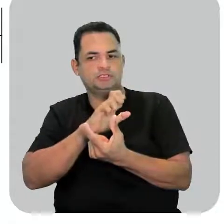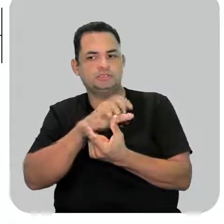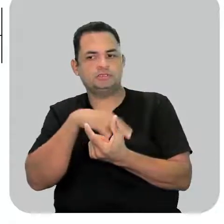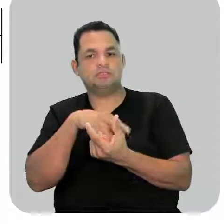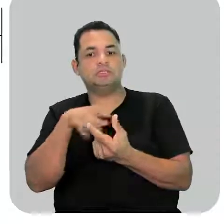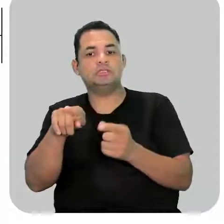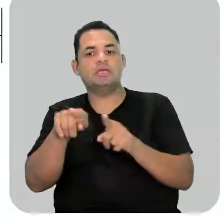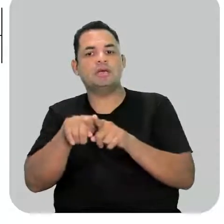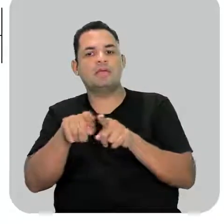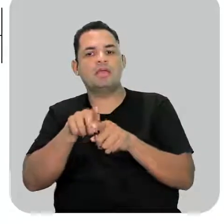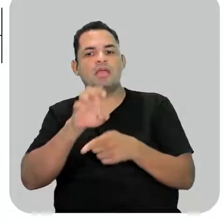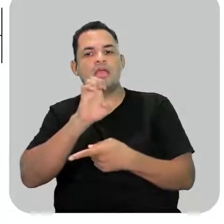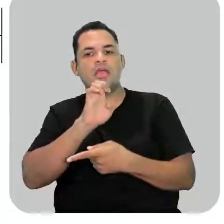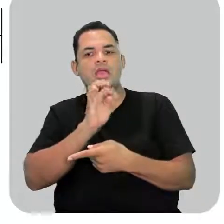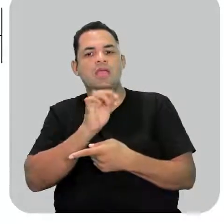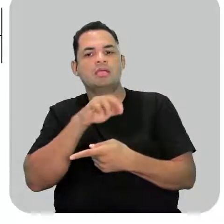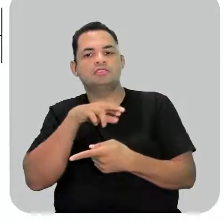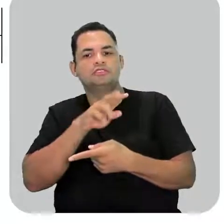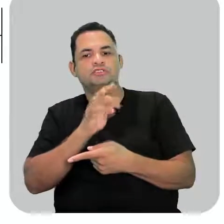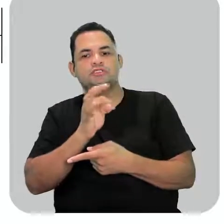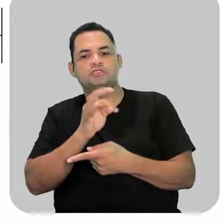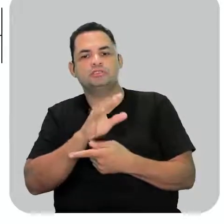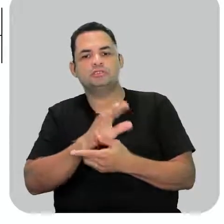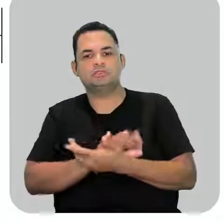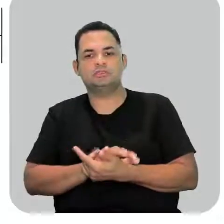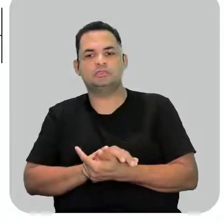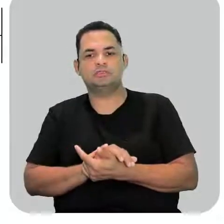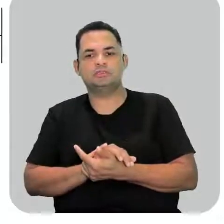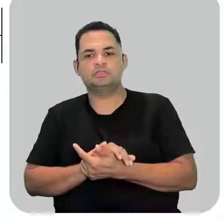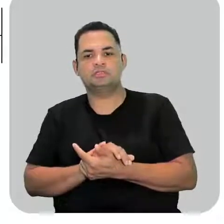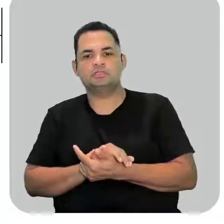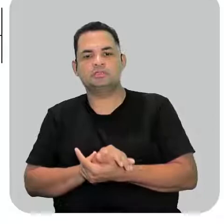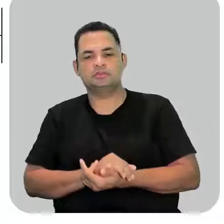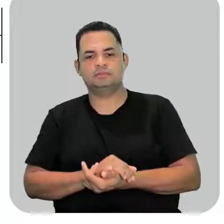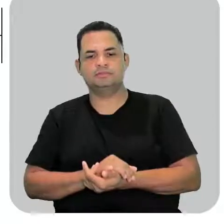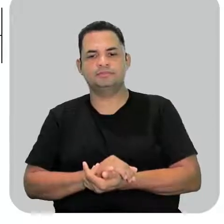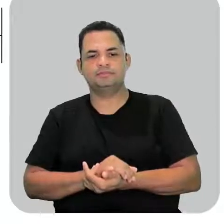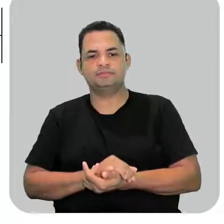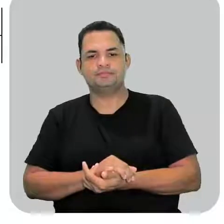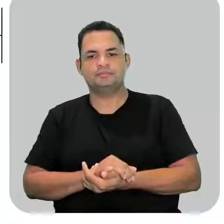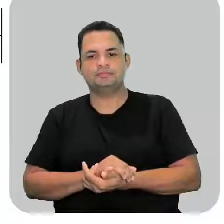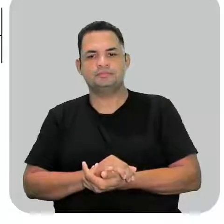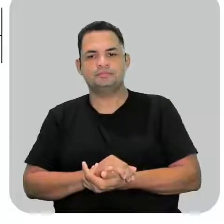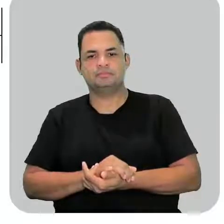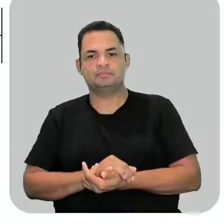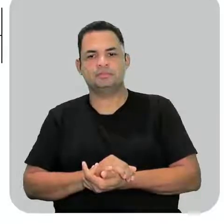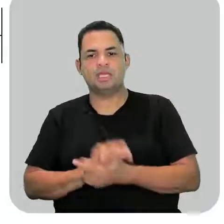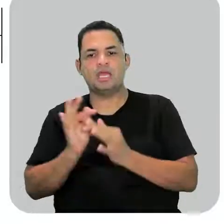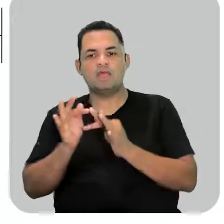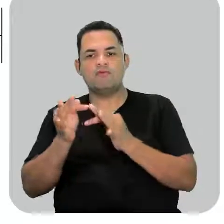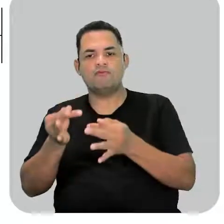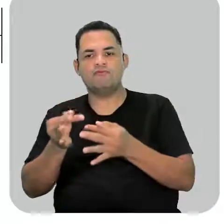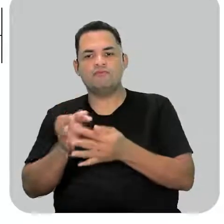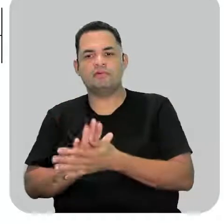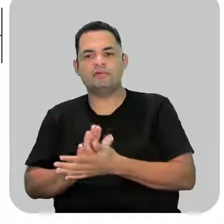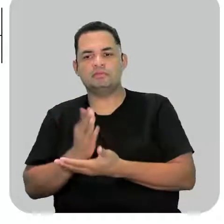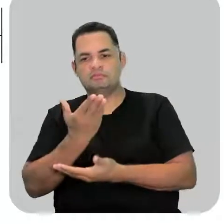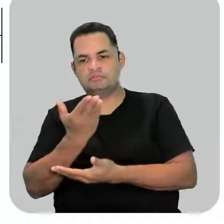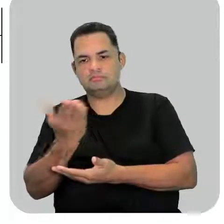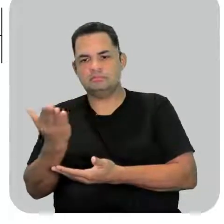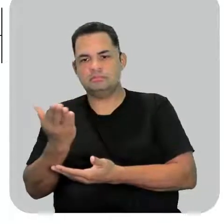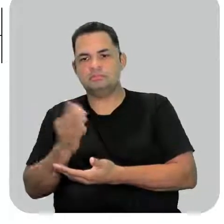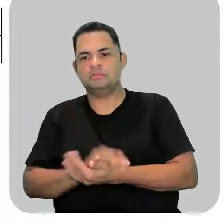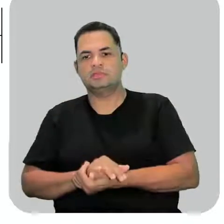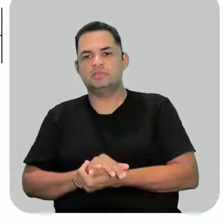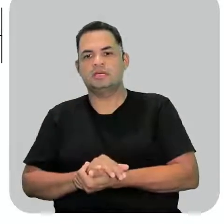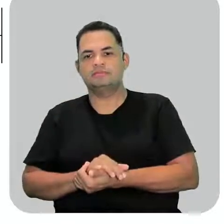gente usa os infixos an, en e in. E termina com o nome da função, que